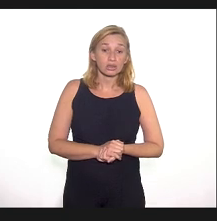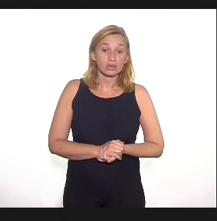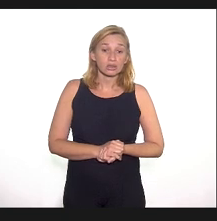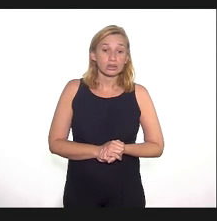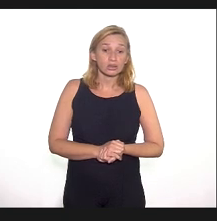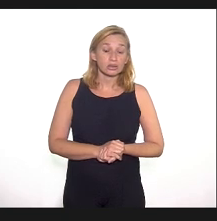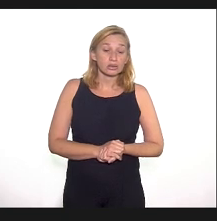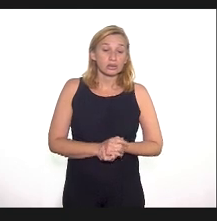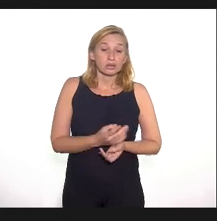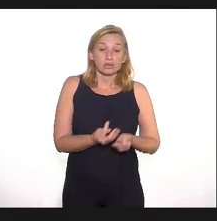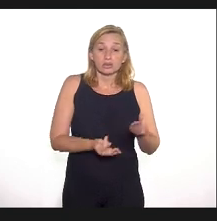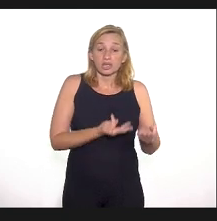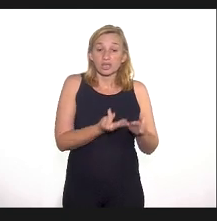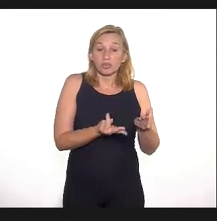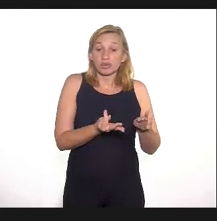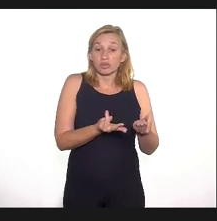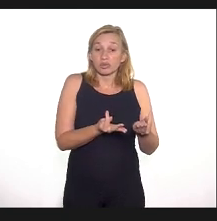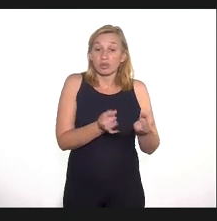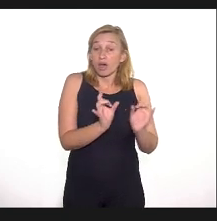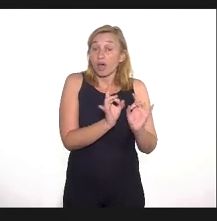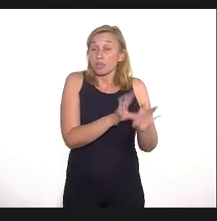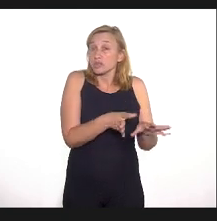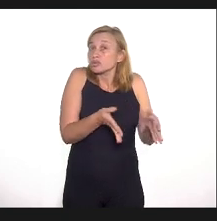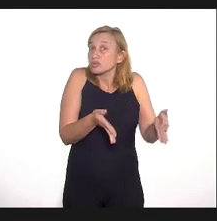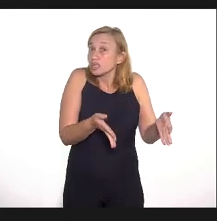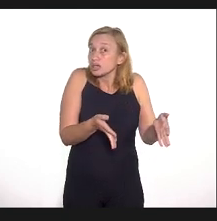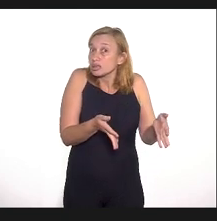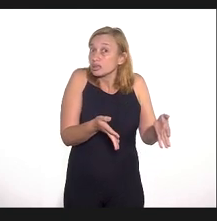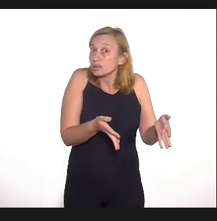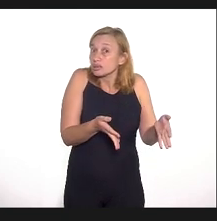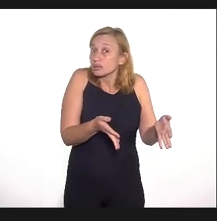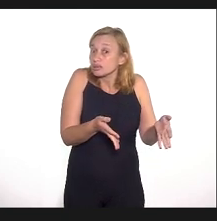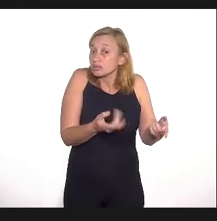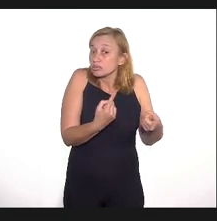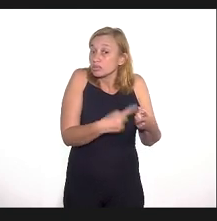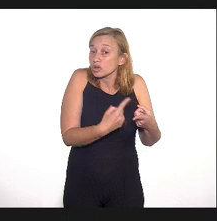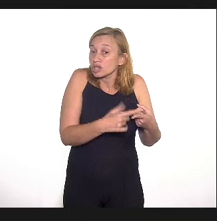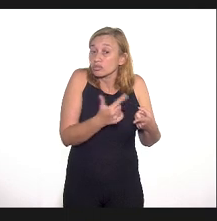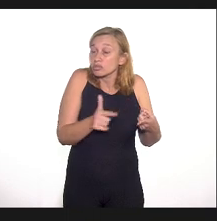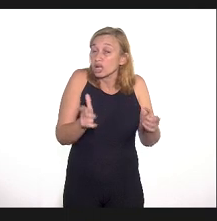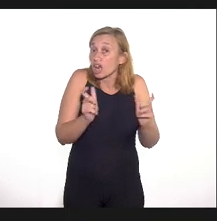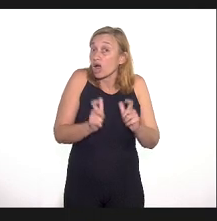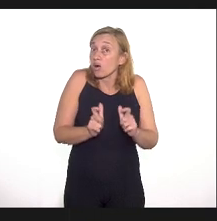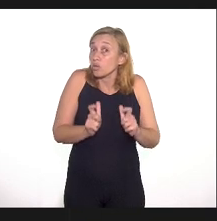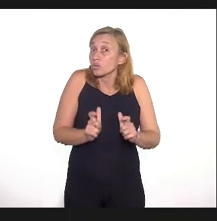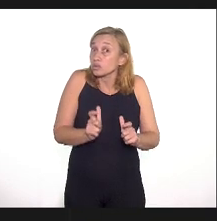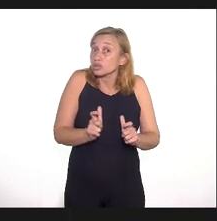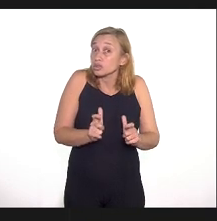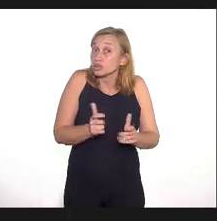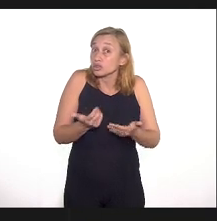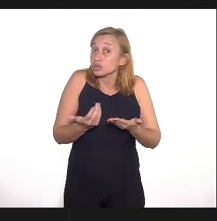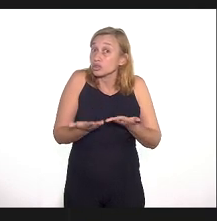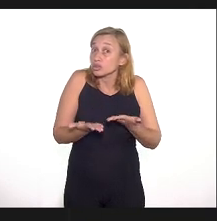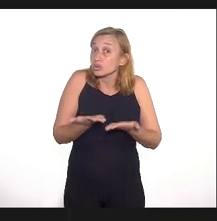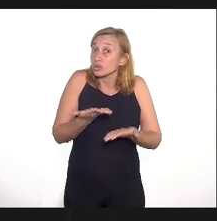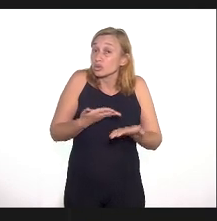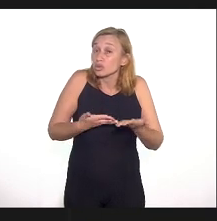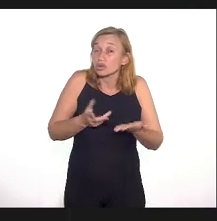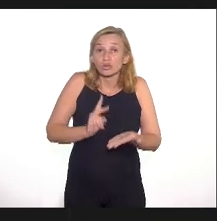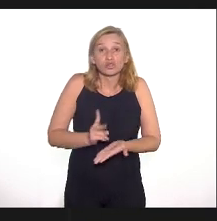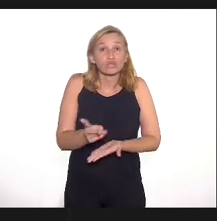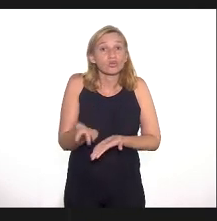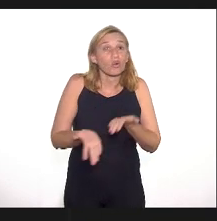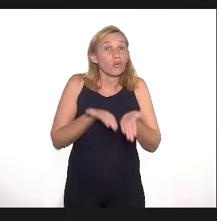estão com seu tratamento, tendo que abandonar o tratamento, porque não tem aonde as mesmas